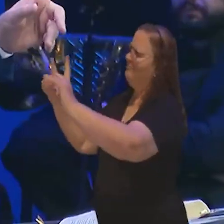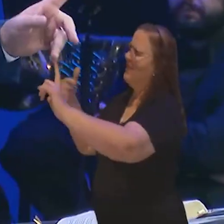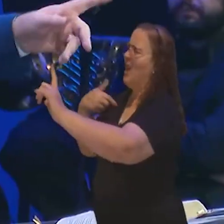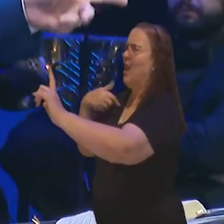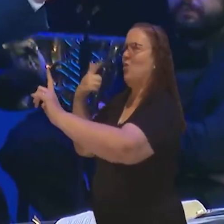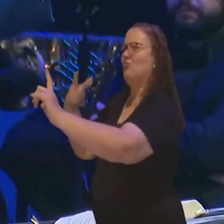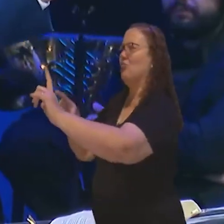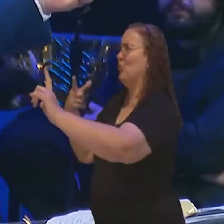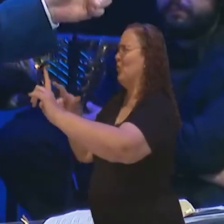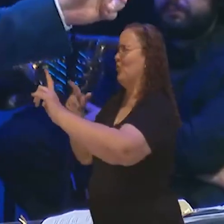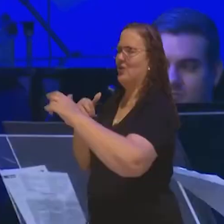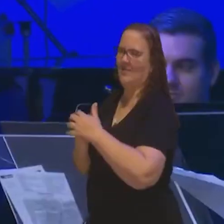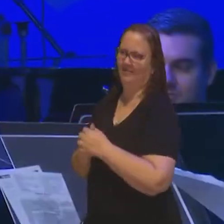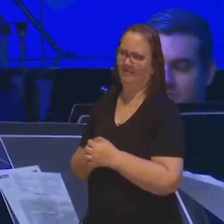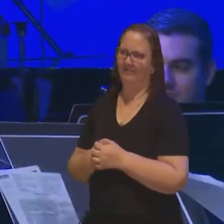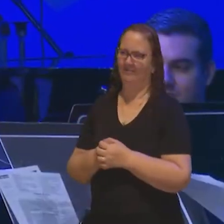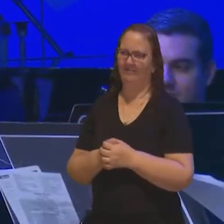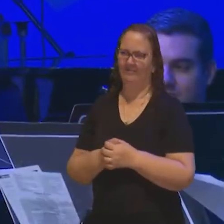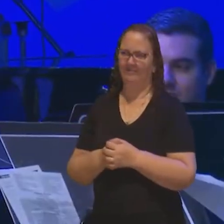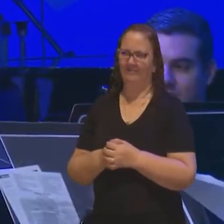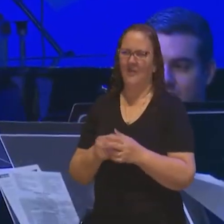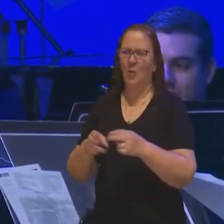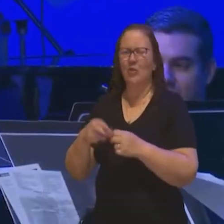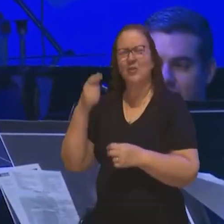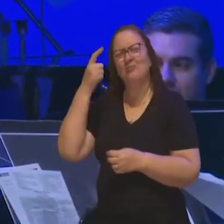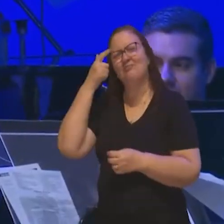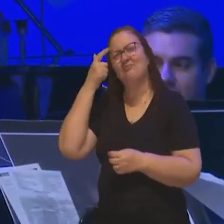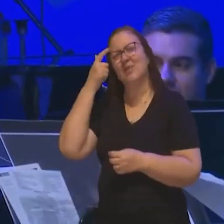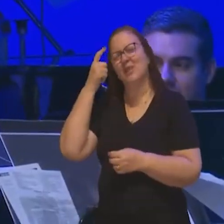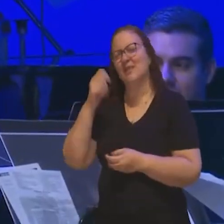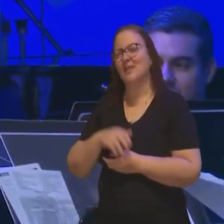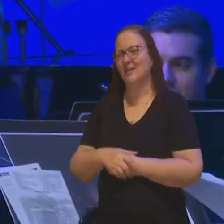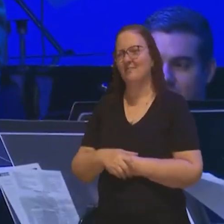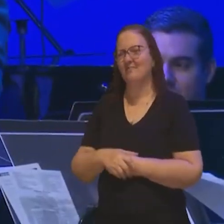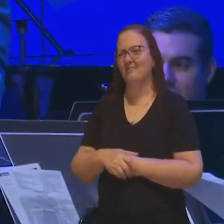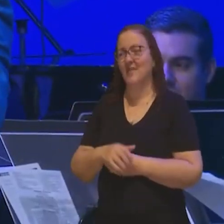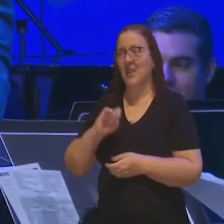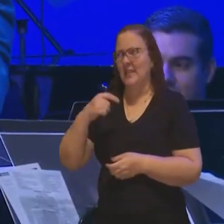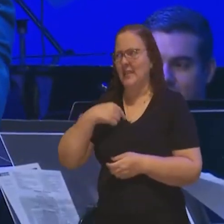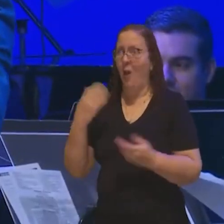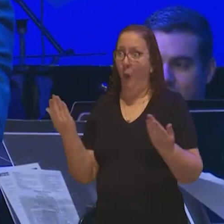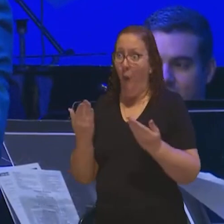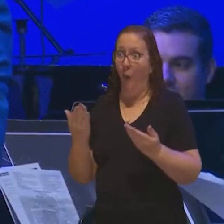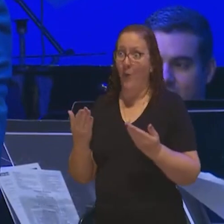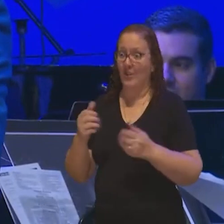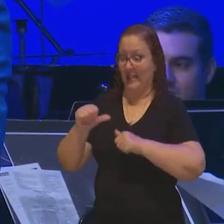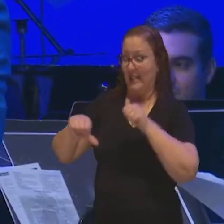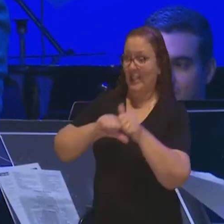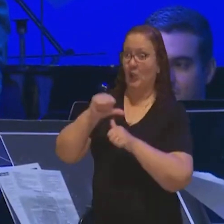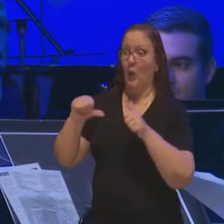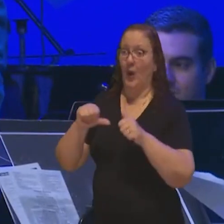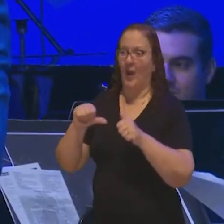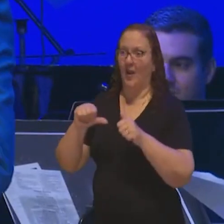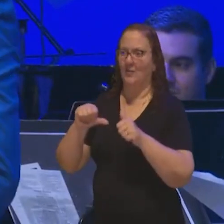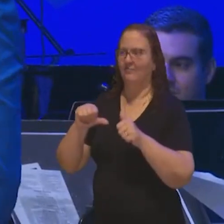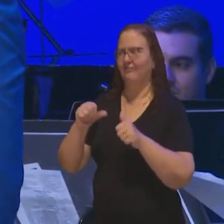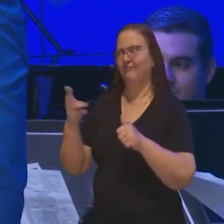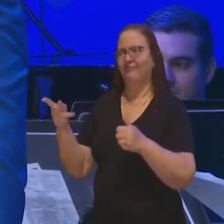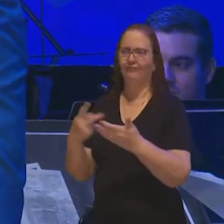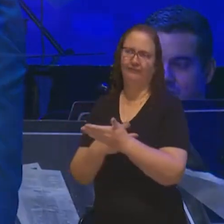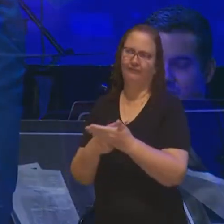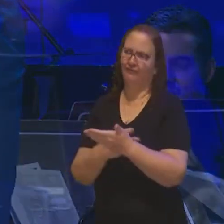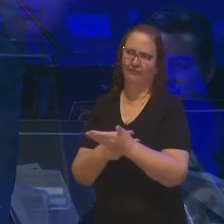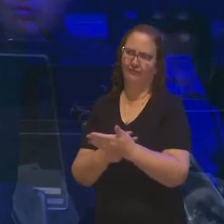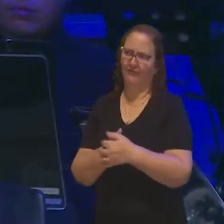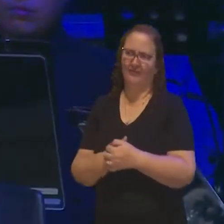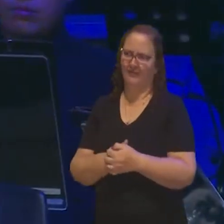Ainda que eu quisesse me colocar naquela foto, eu jamais faria isso, porque seria falso, eu não estava, e é por isso que eu quero estar.